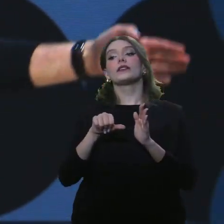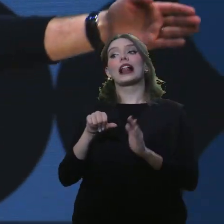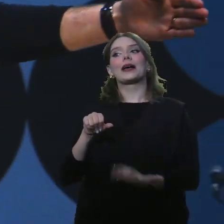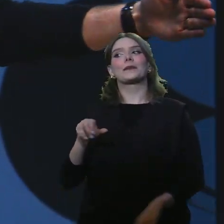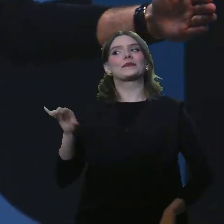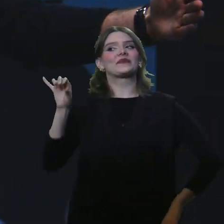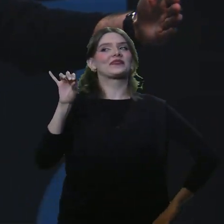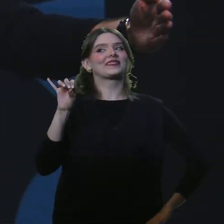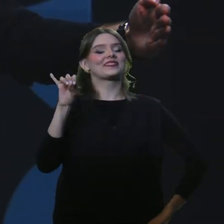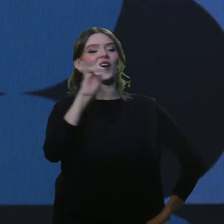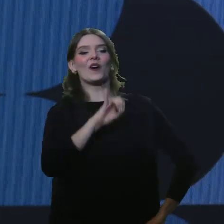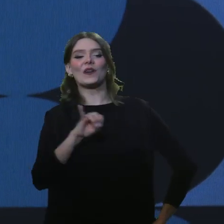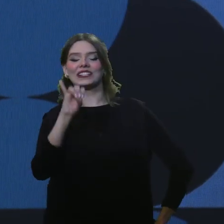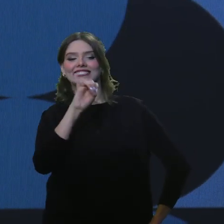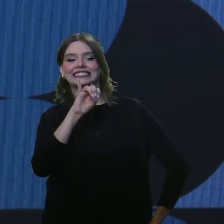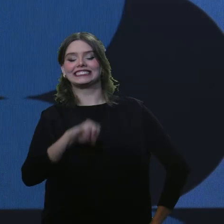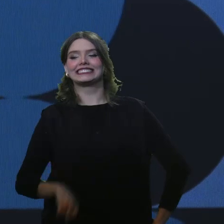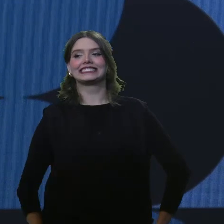olá.